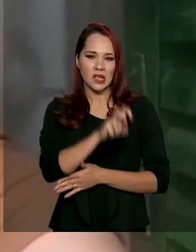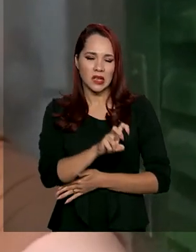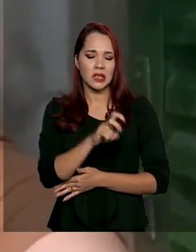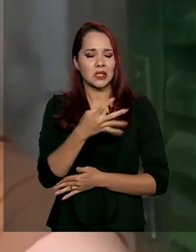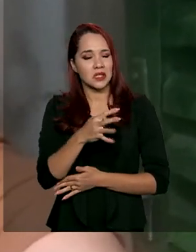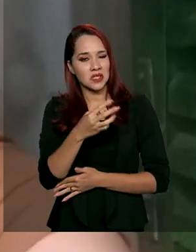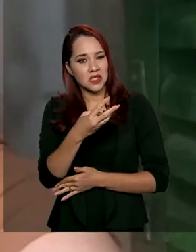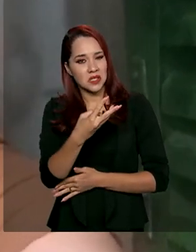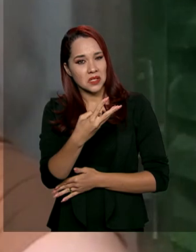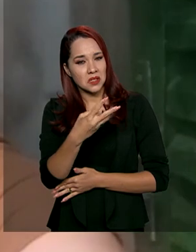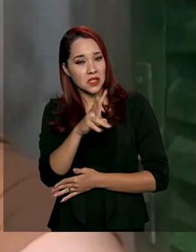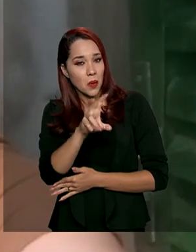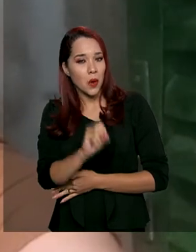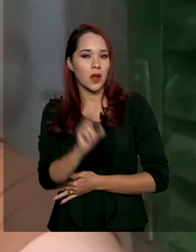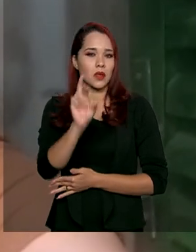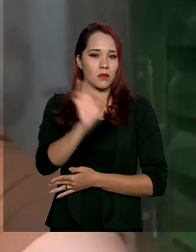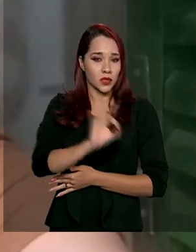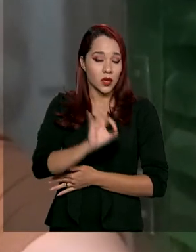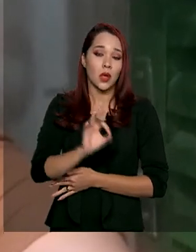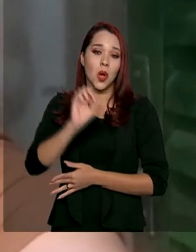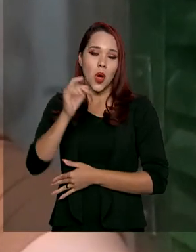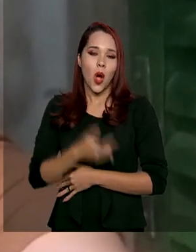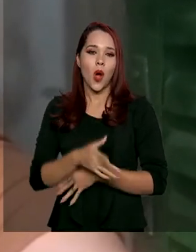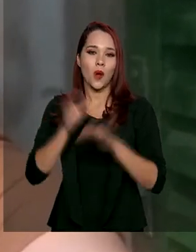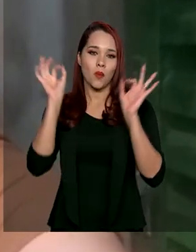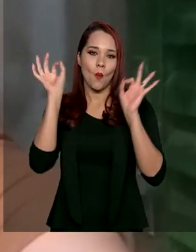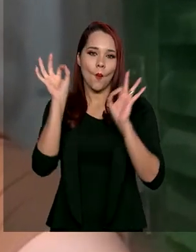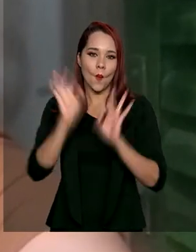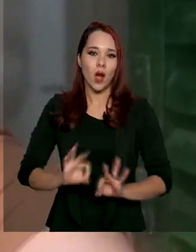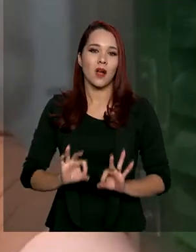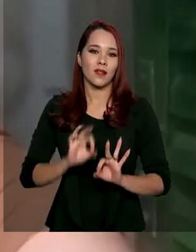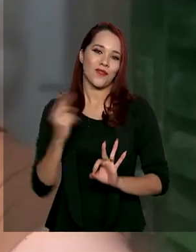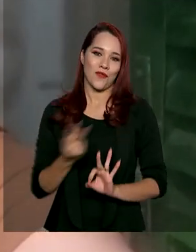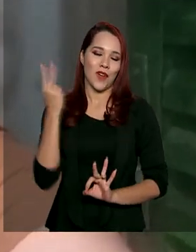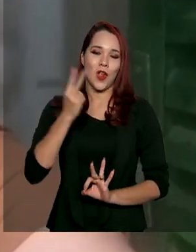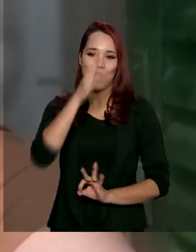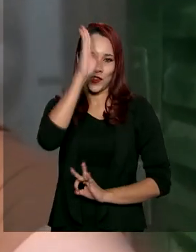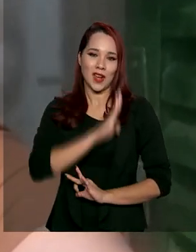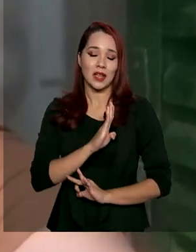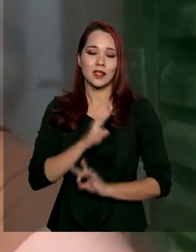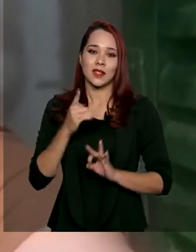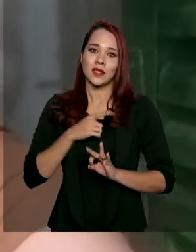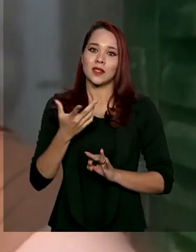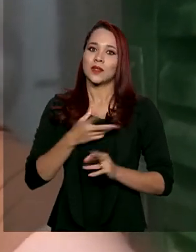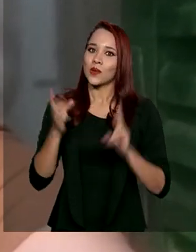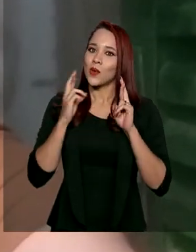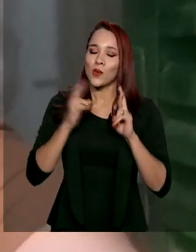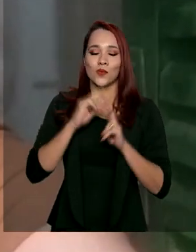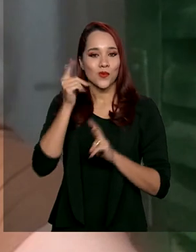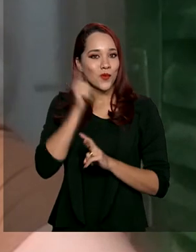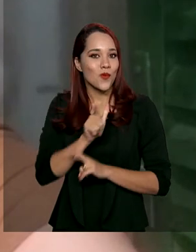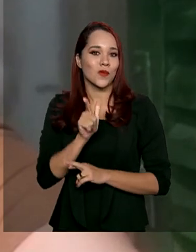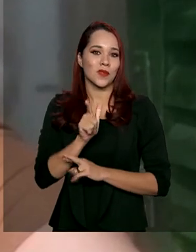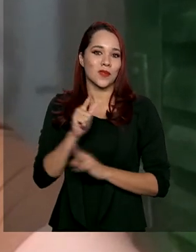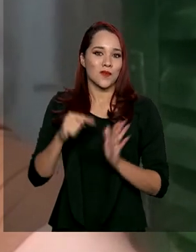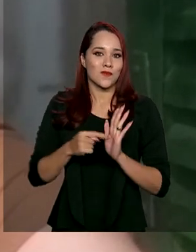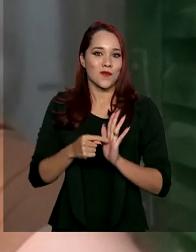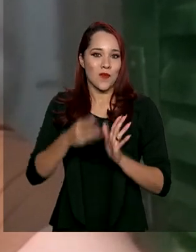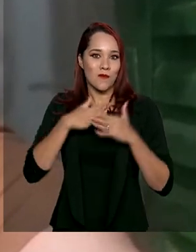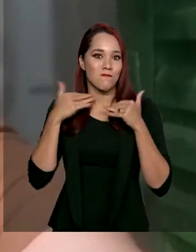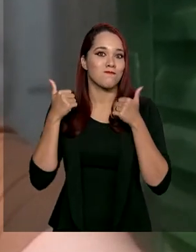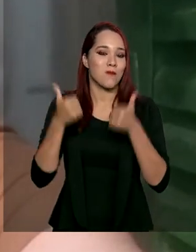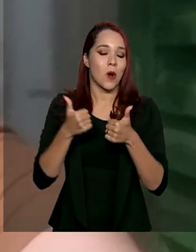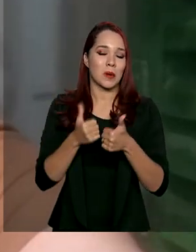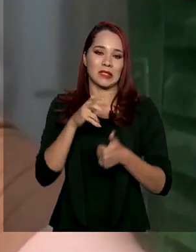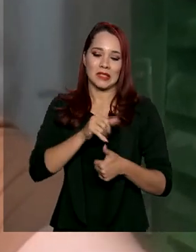50%, ou até mesmo estar completamente isenta deste valor. E eu espero ter sucesso nisso e